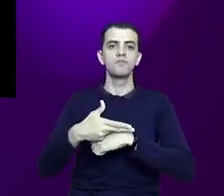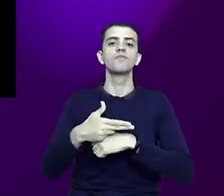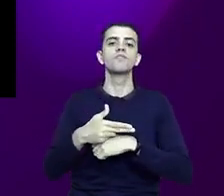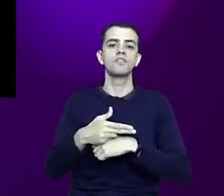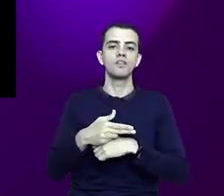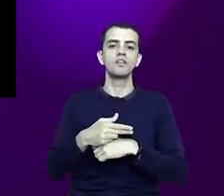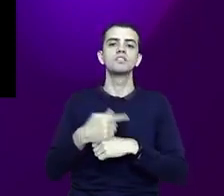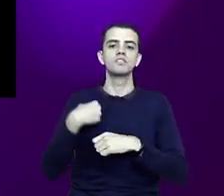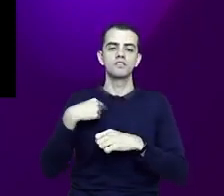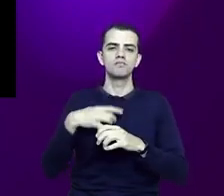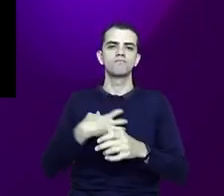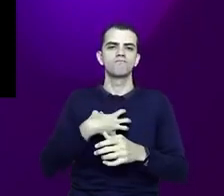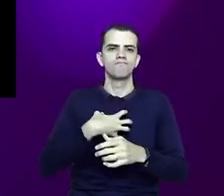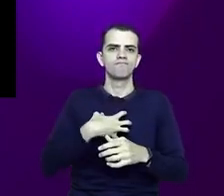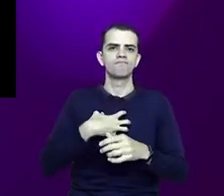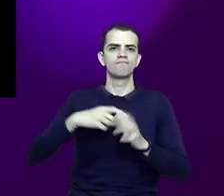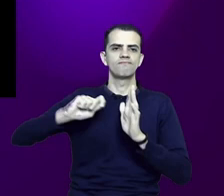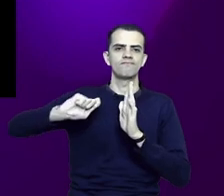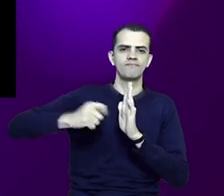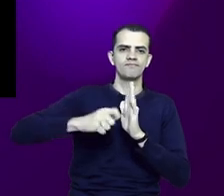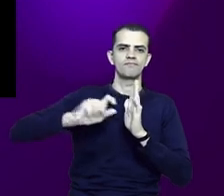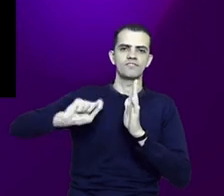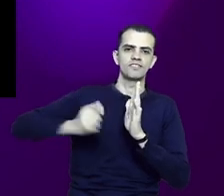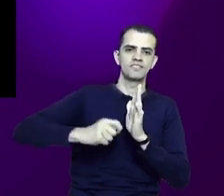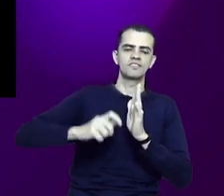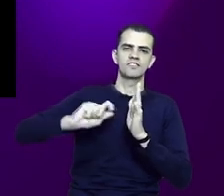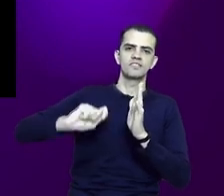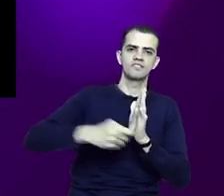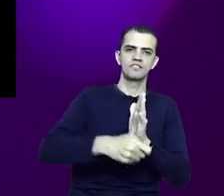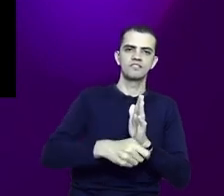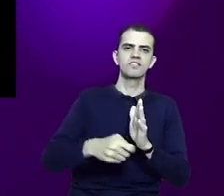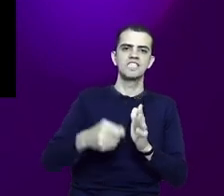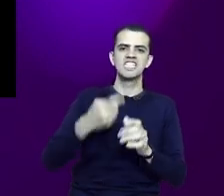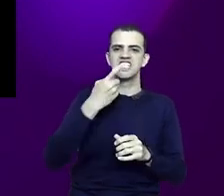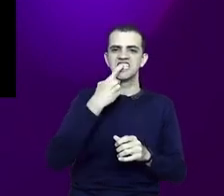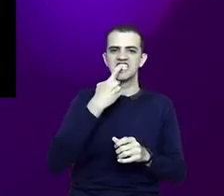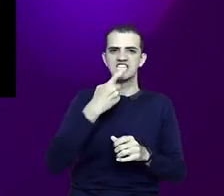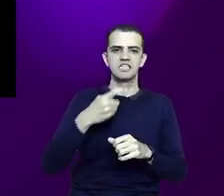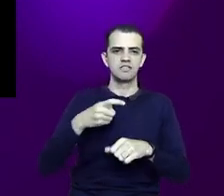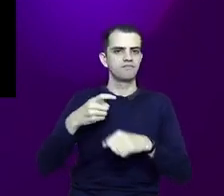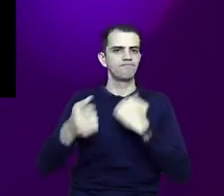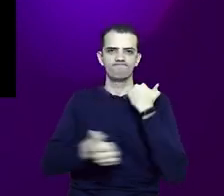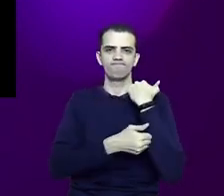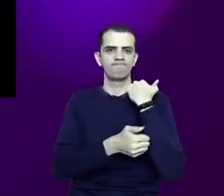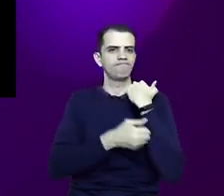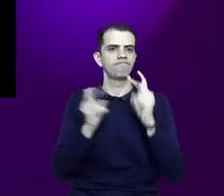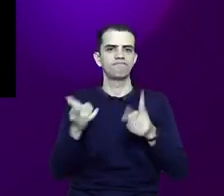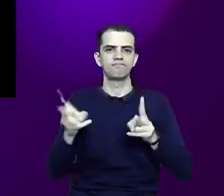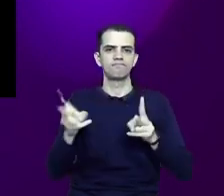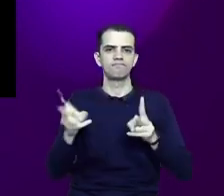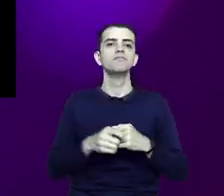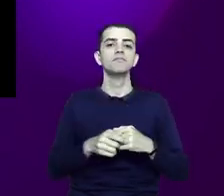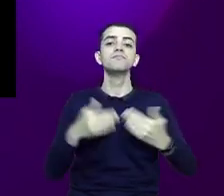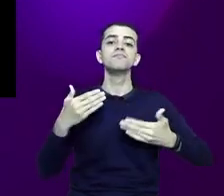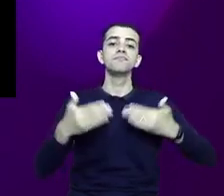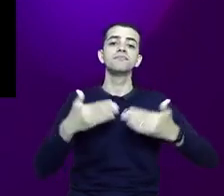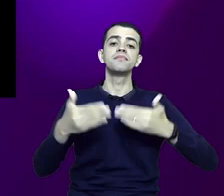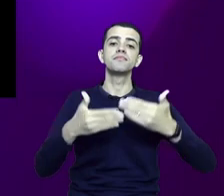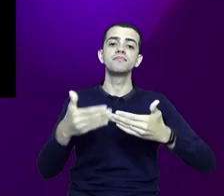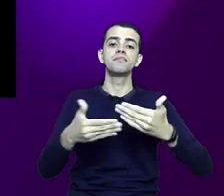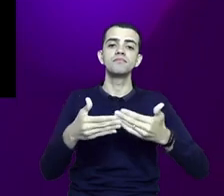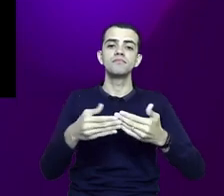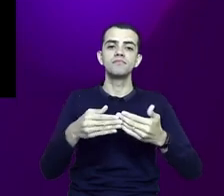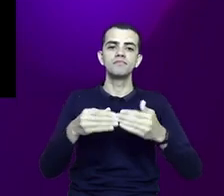fixação, senti o tempo todo a fixação do fio em osso, né? E a hora que a gente foi checar com uma tomografia